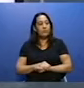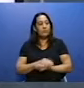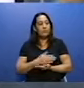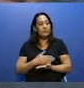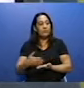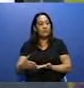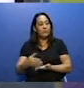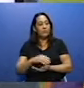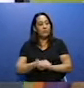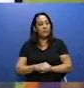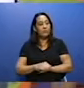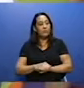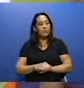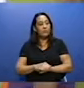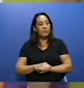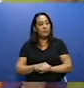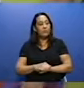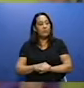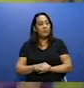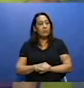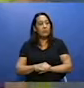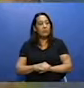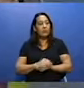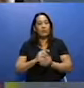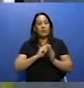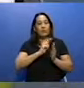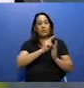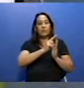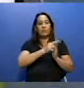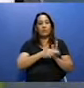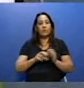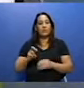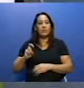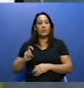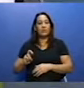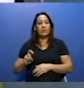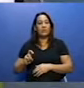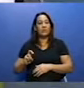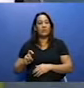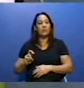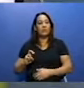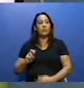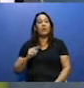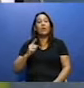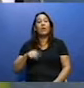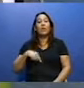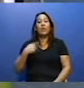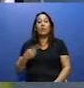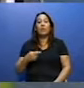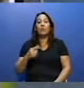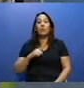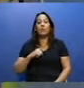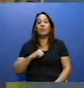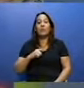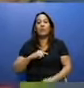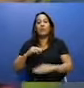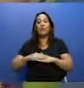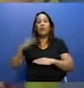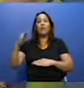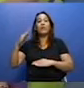Continuando. A figura 5. Se a figura 4 tem 8, a figura 5 vai